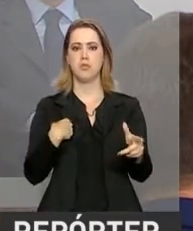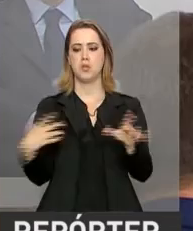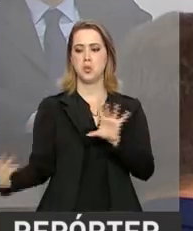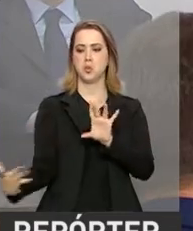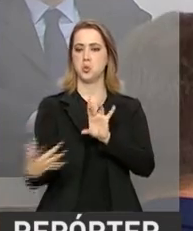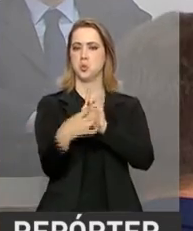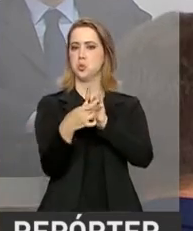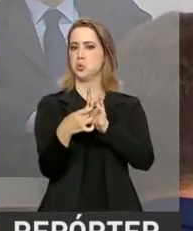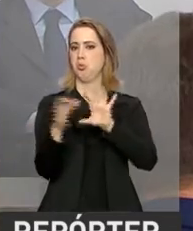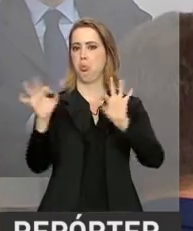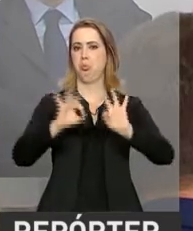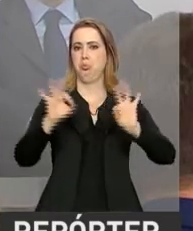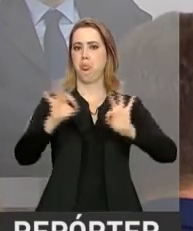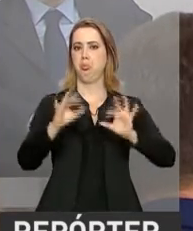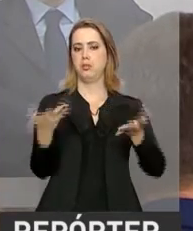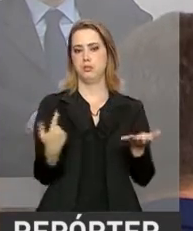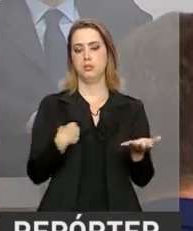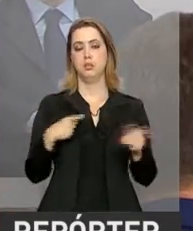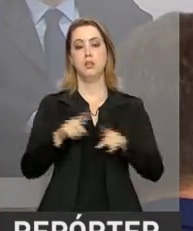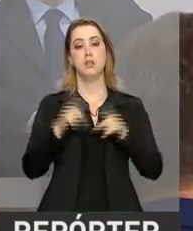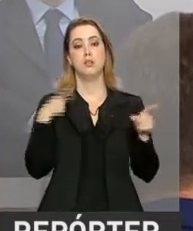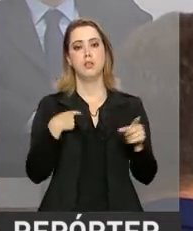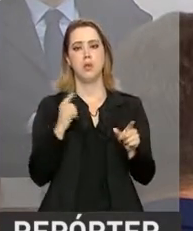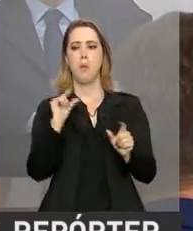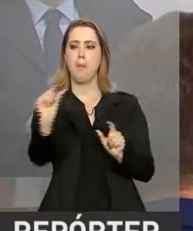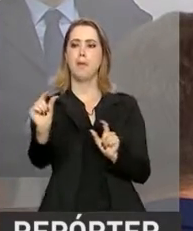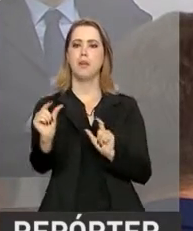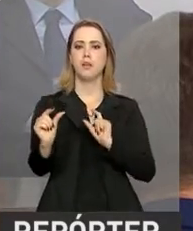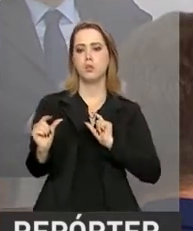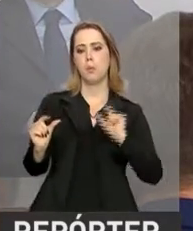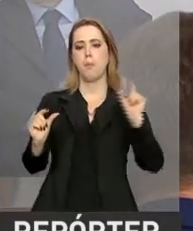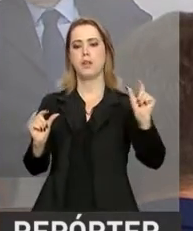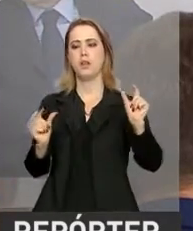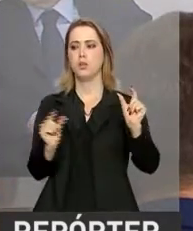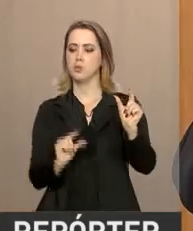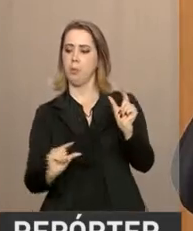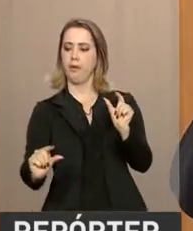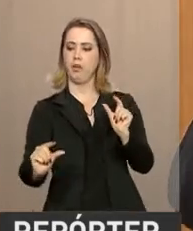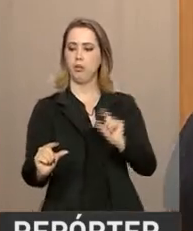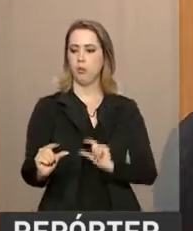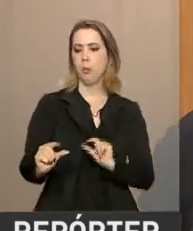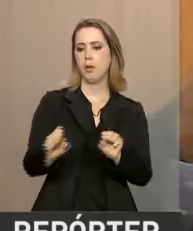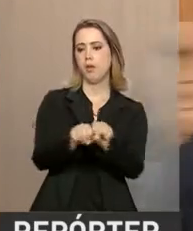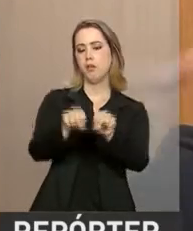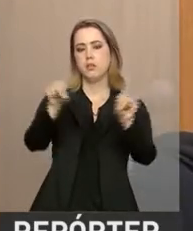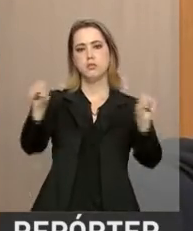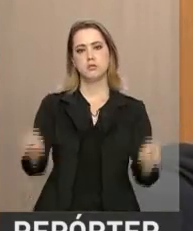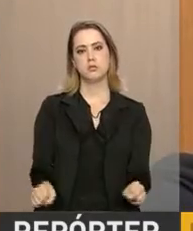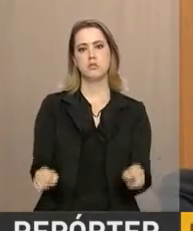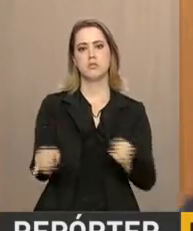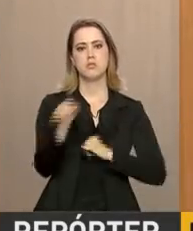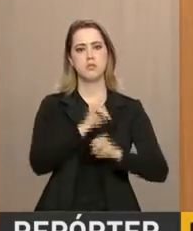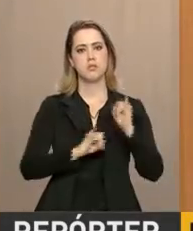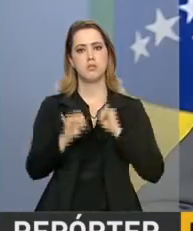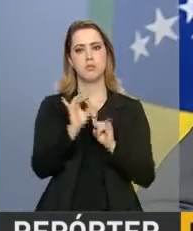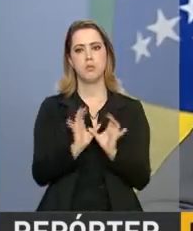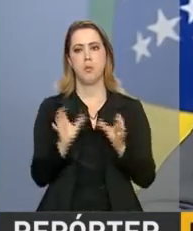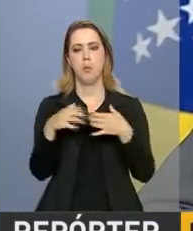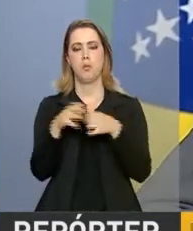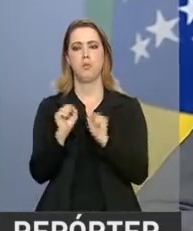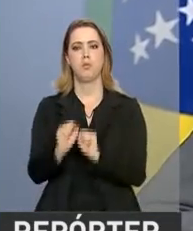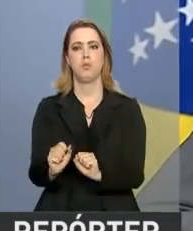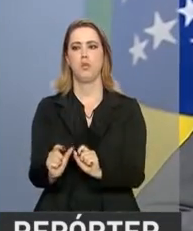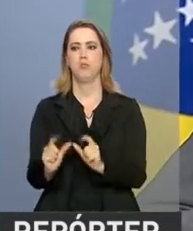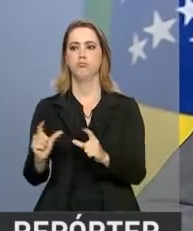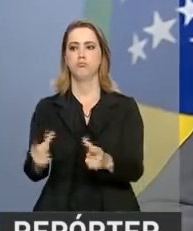óbvio e que se constituíam em pequenos em pequenas reservas de poder localizados esse